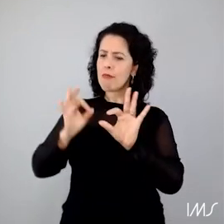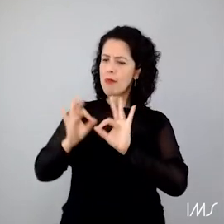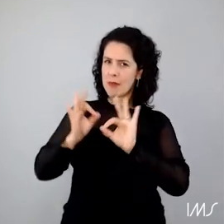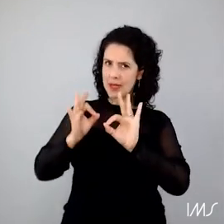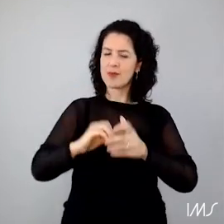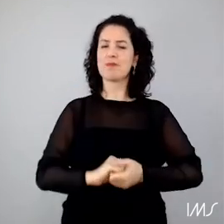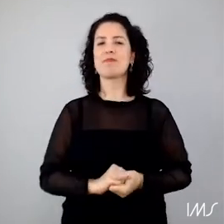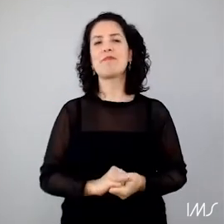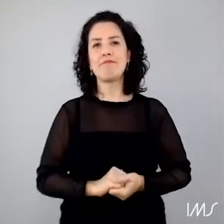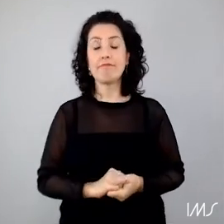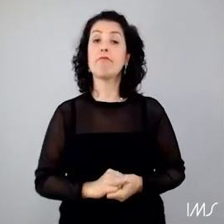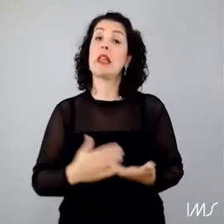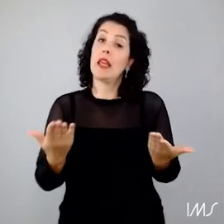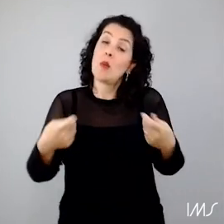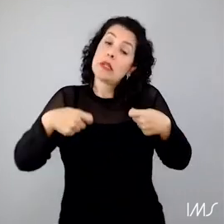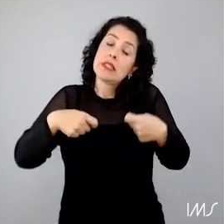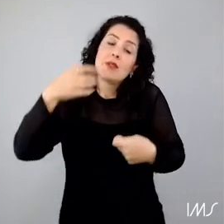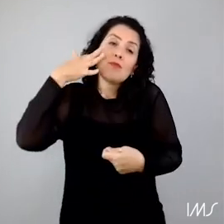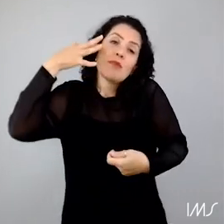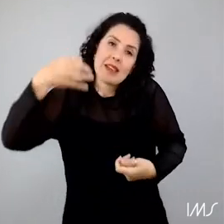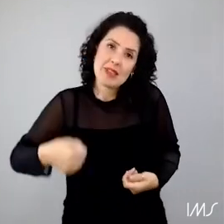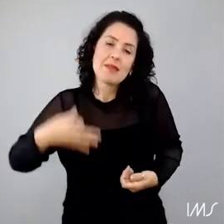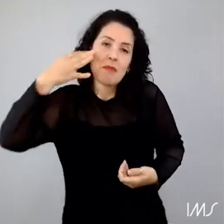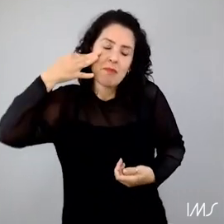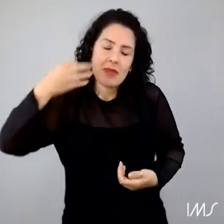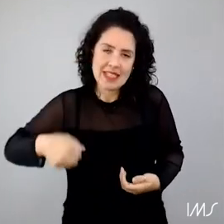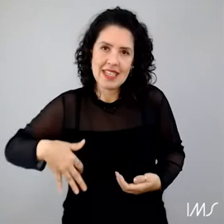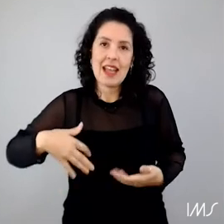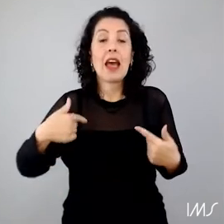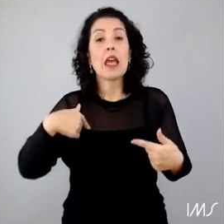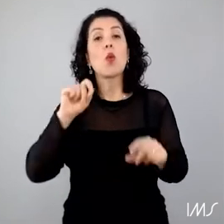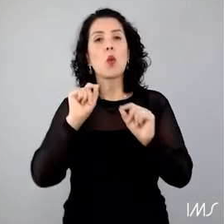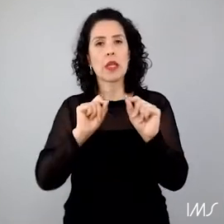esta data. Eu tenho que me apresentar, me descrever.